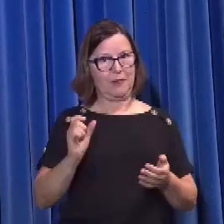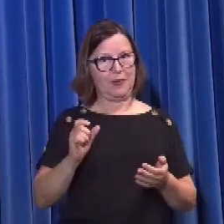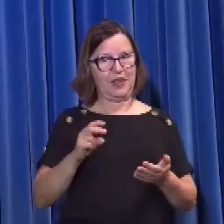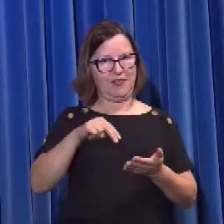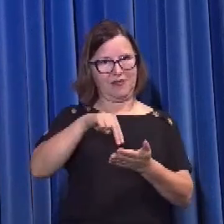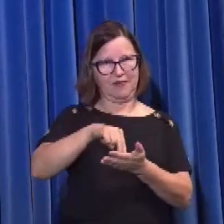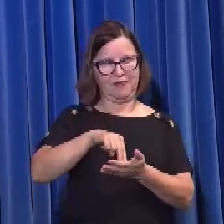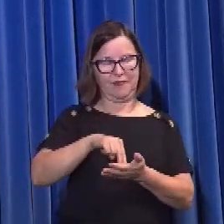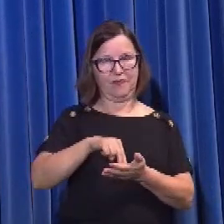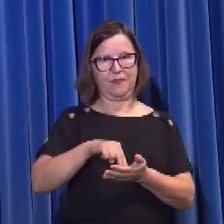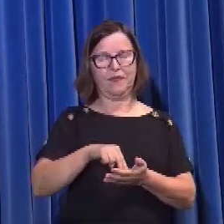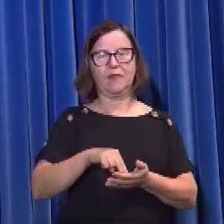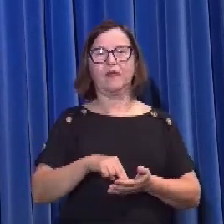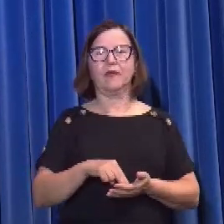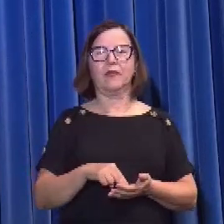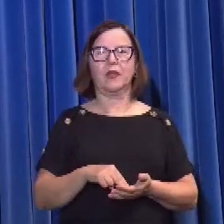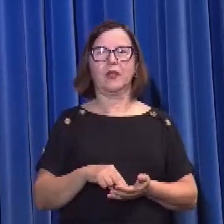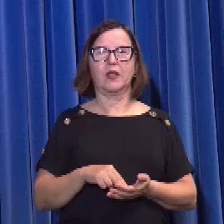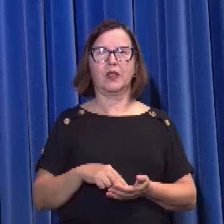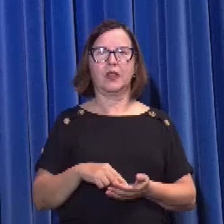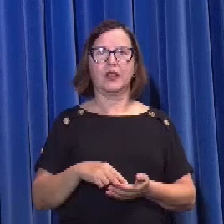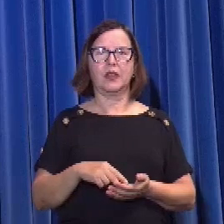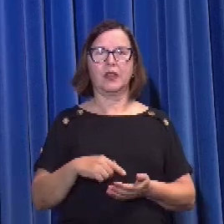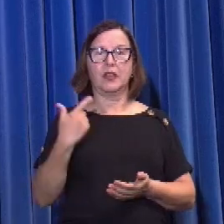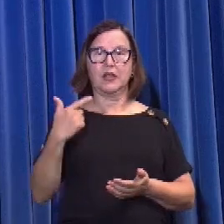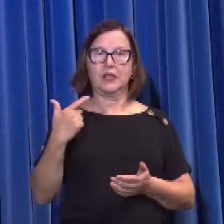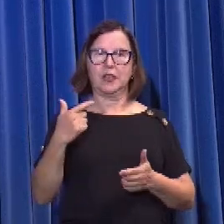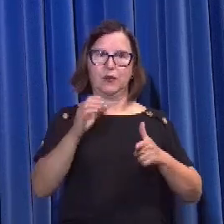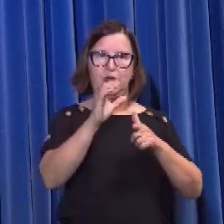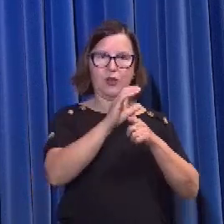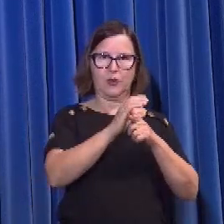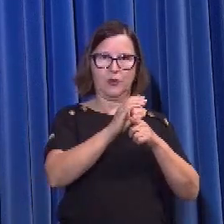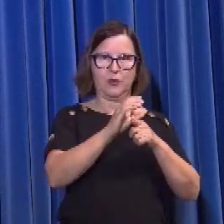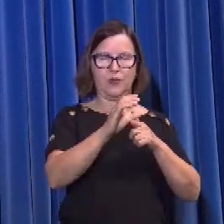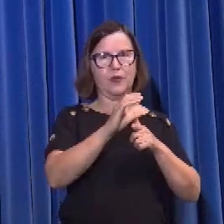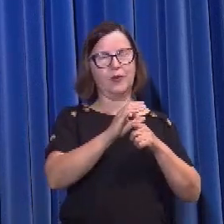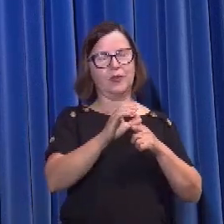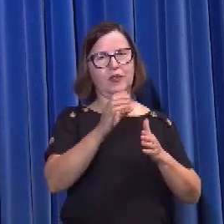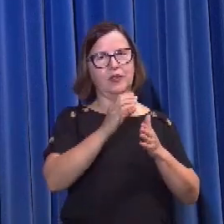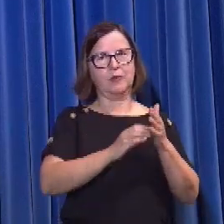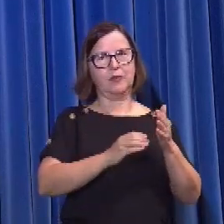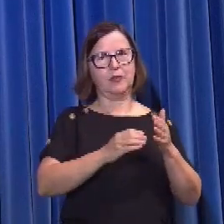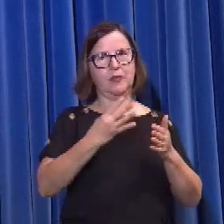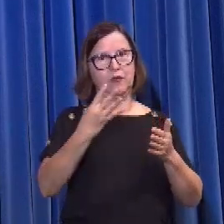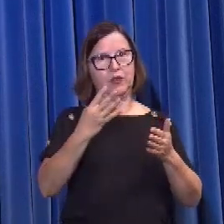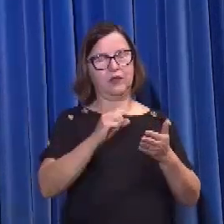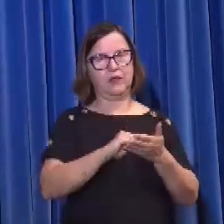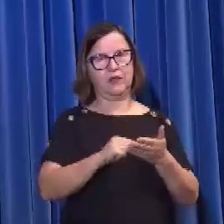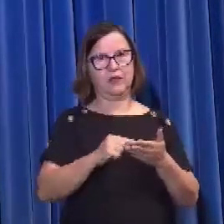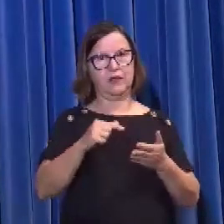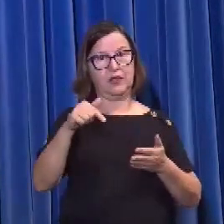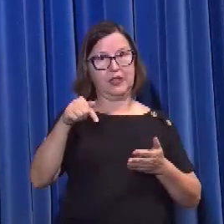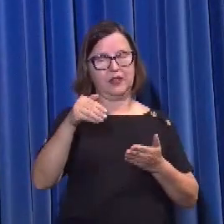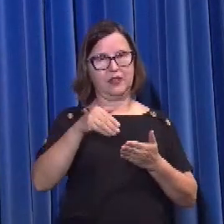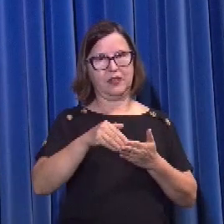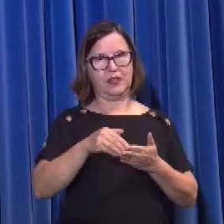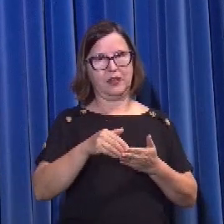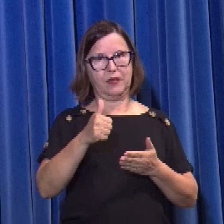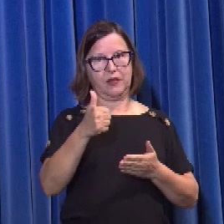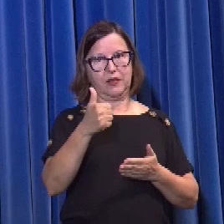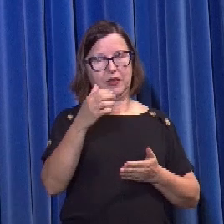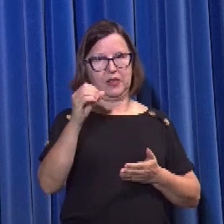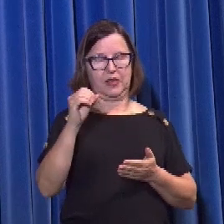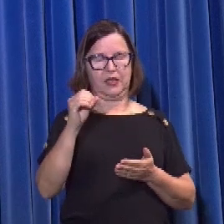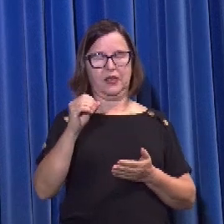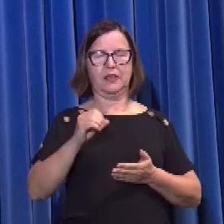eu separei aqui, está lá em 2 Coríntios, no capítulo 4, versículos de 7 a 10. 2 Coríntios 4,